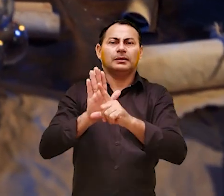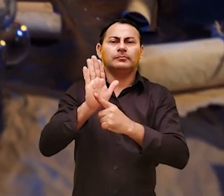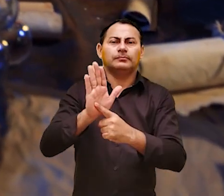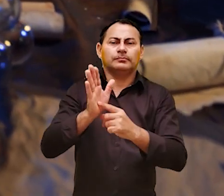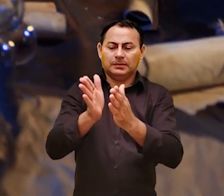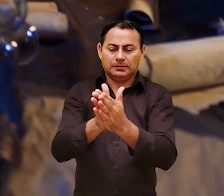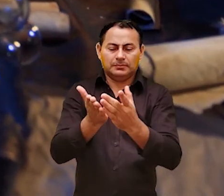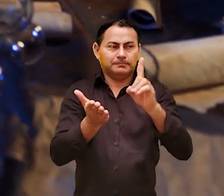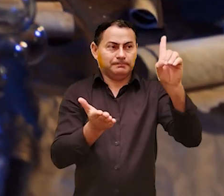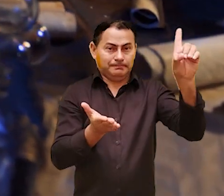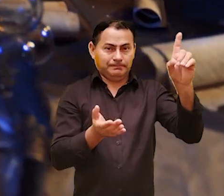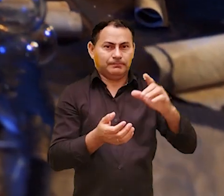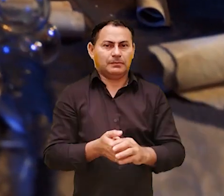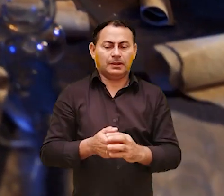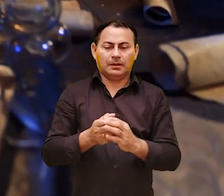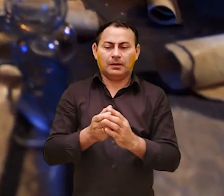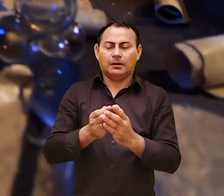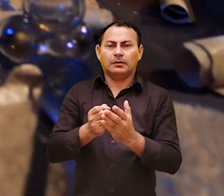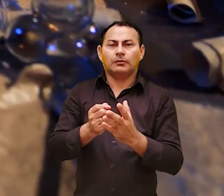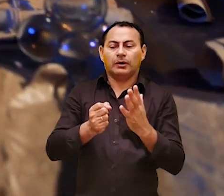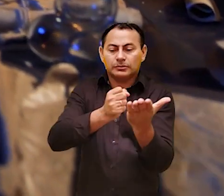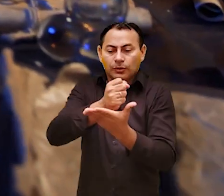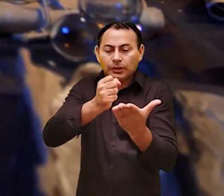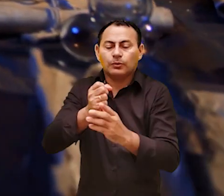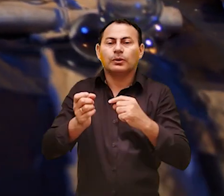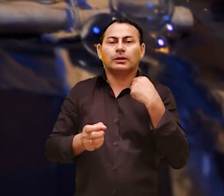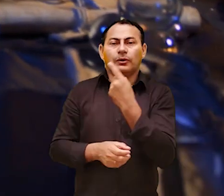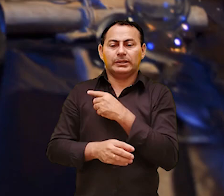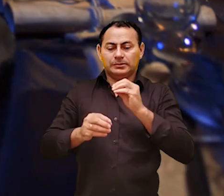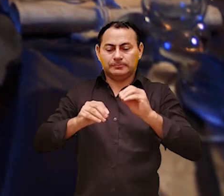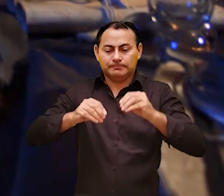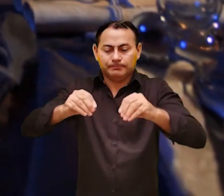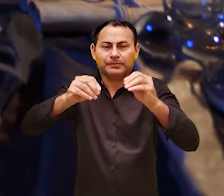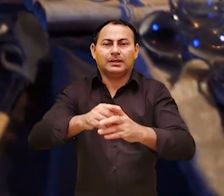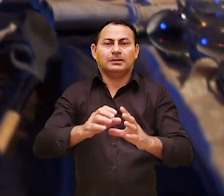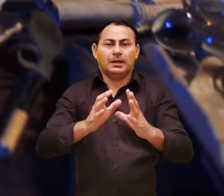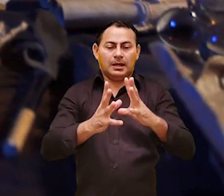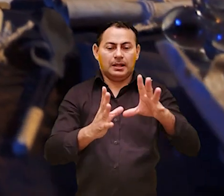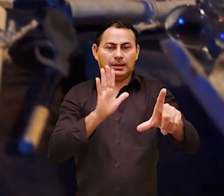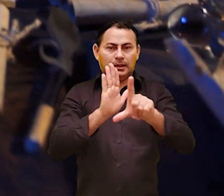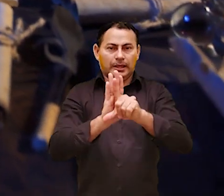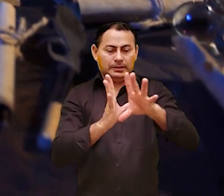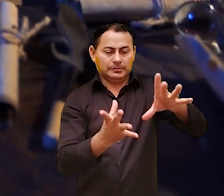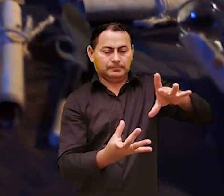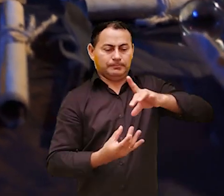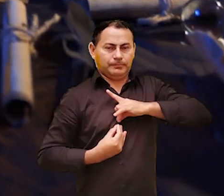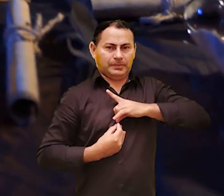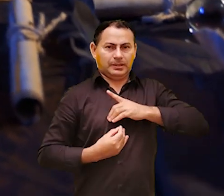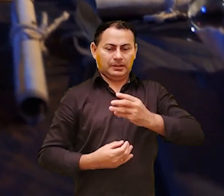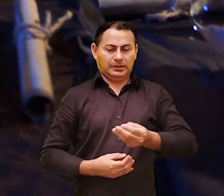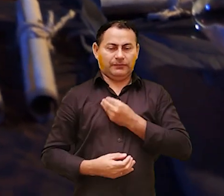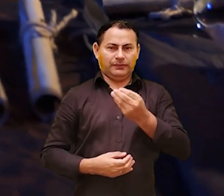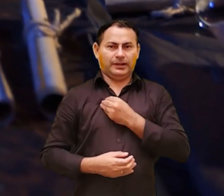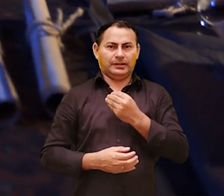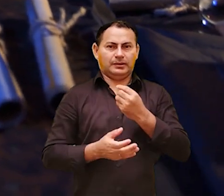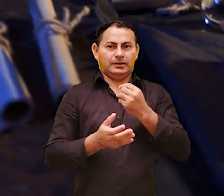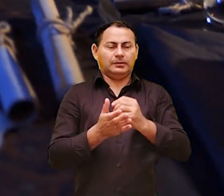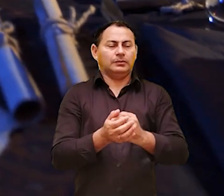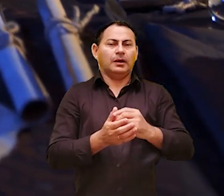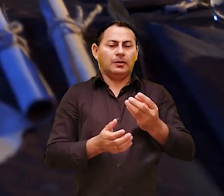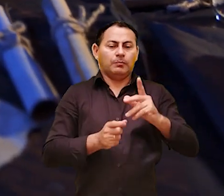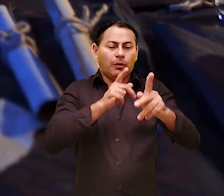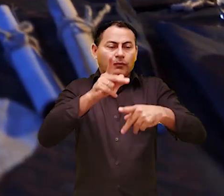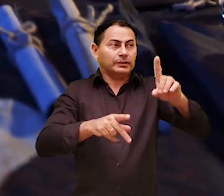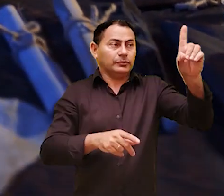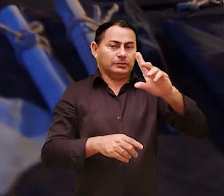lei apresentada nas Escrituras. Colhemos aquilo que plantamos. Essa lei espiritual da vida está escrita para o povo de